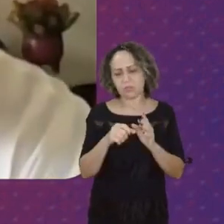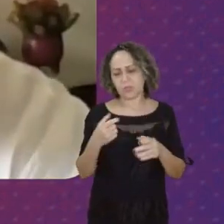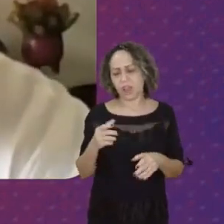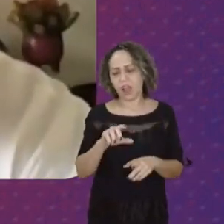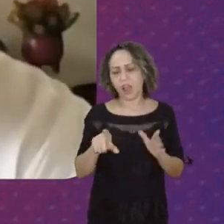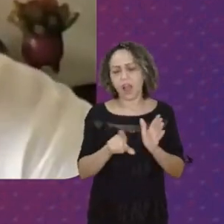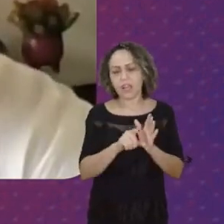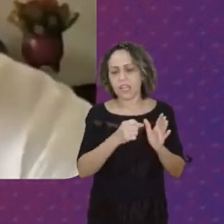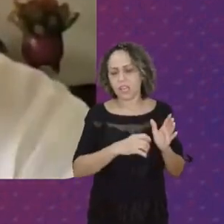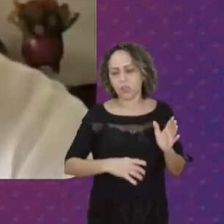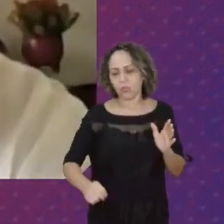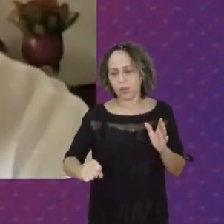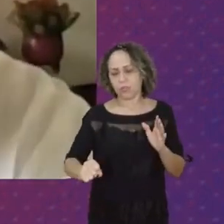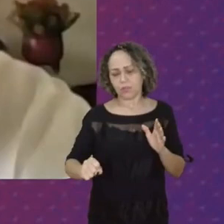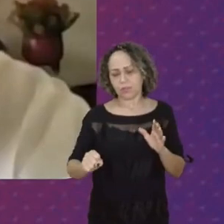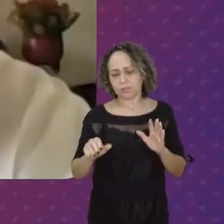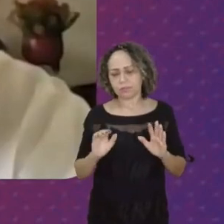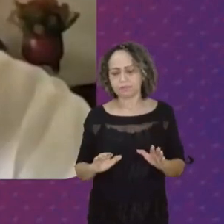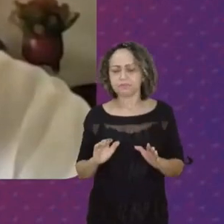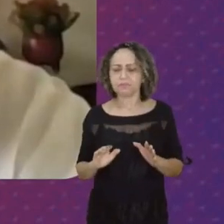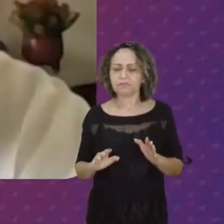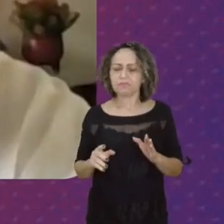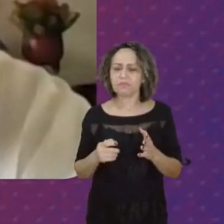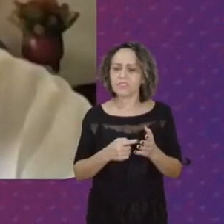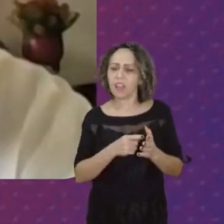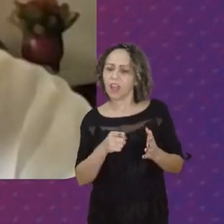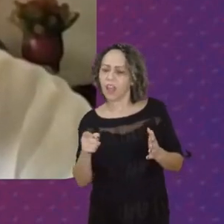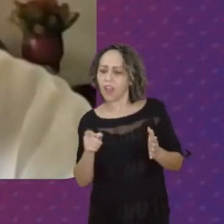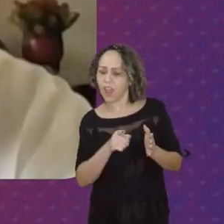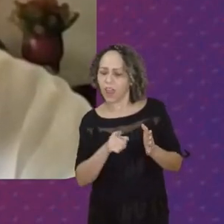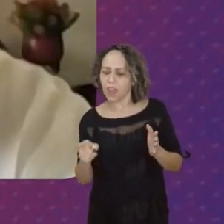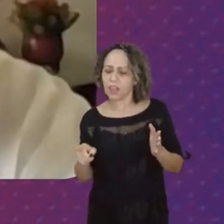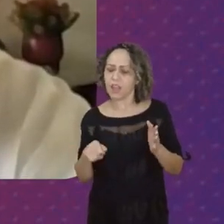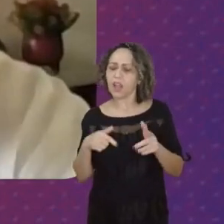gente, se reveste de um simbolismo